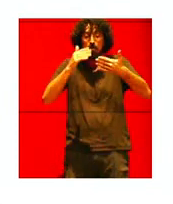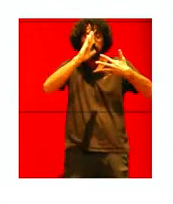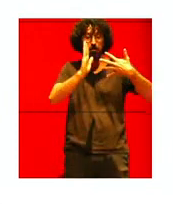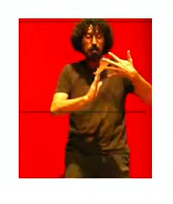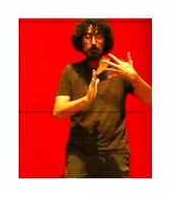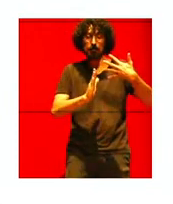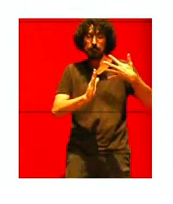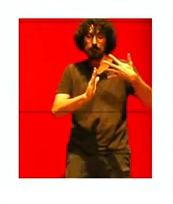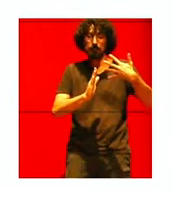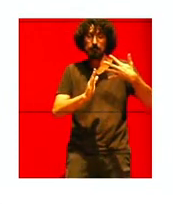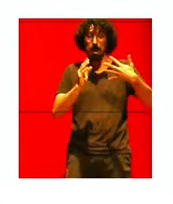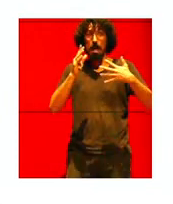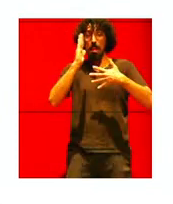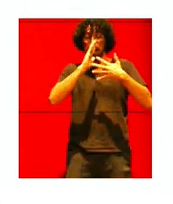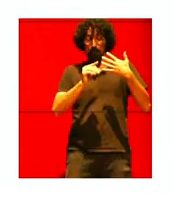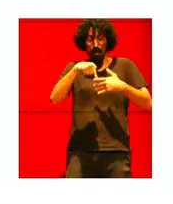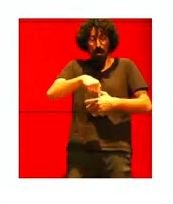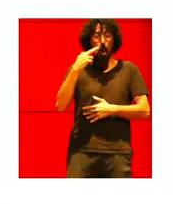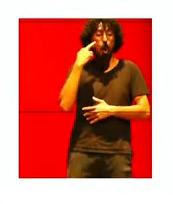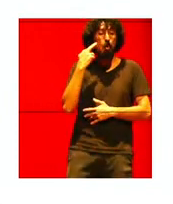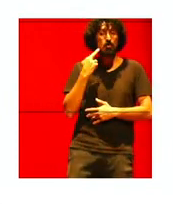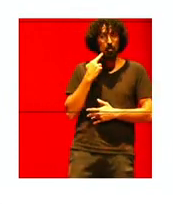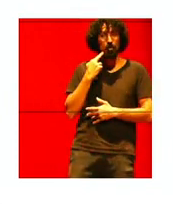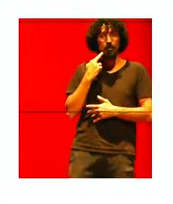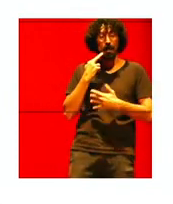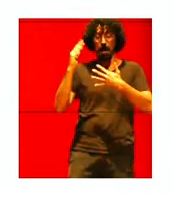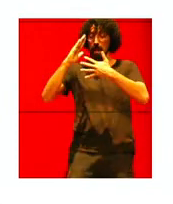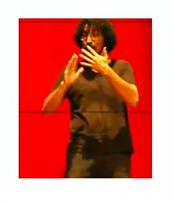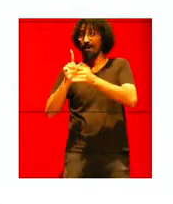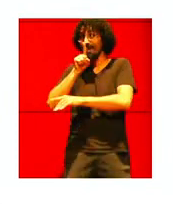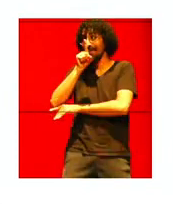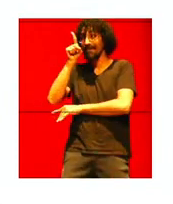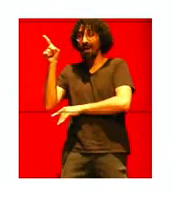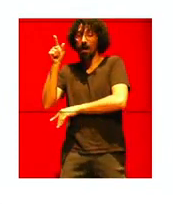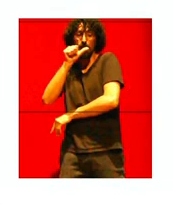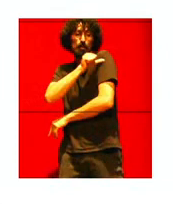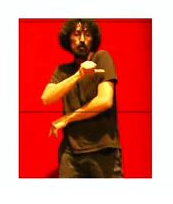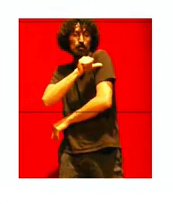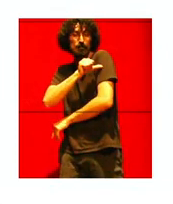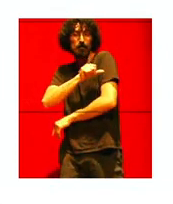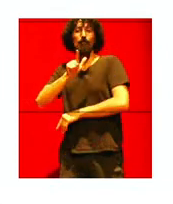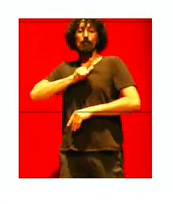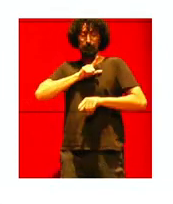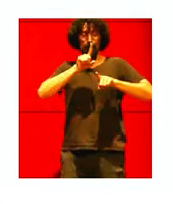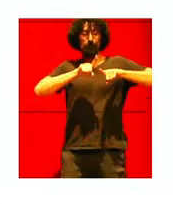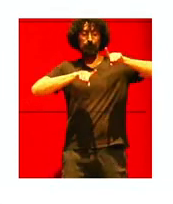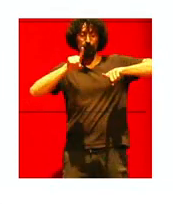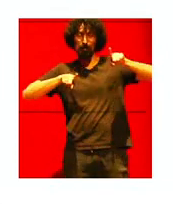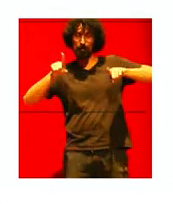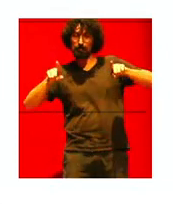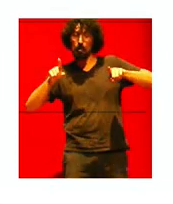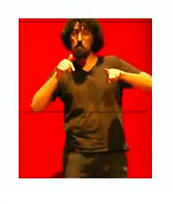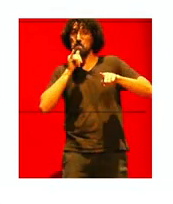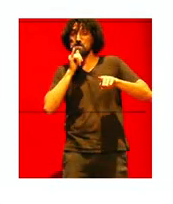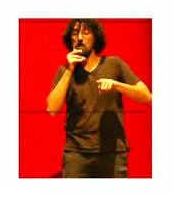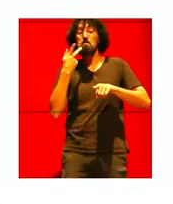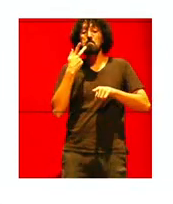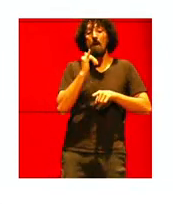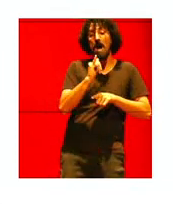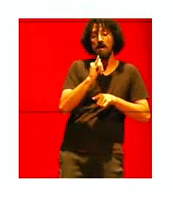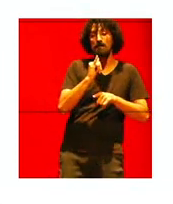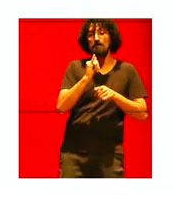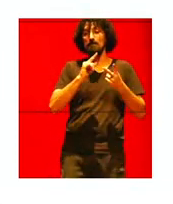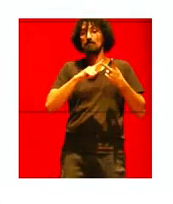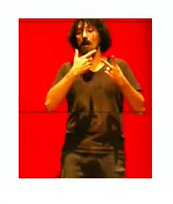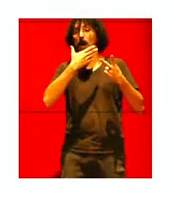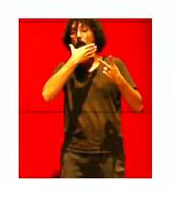já, você consegue identificar quem é do interior e quem é da cidade. Tudo isso através do som, porque nós temos o quê?